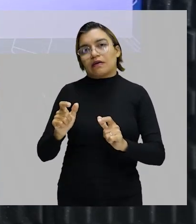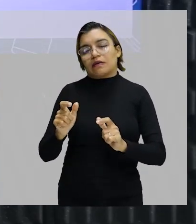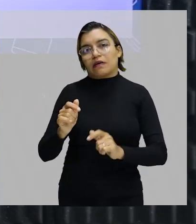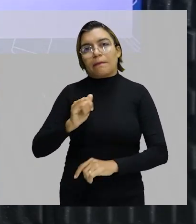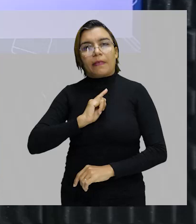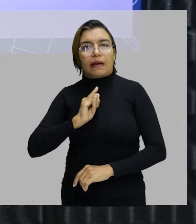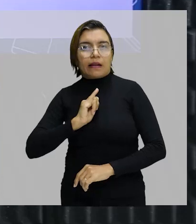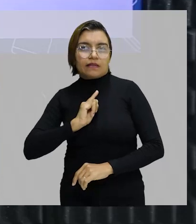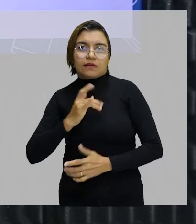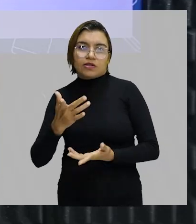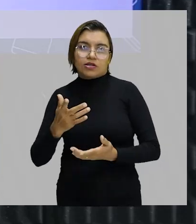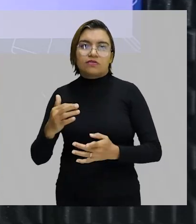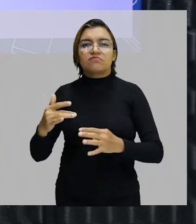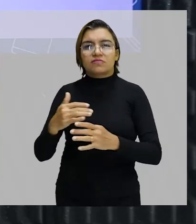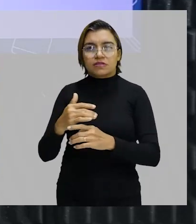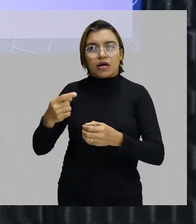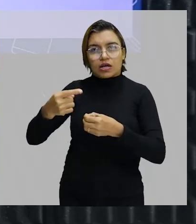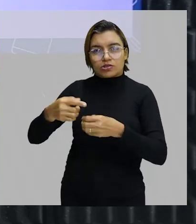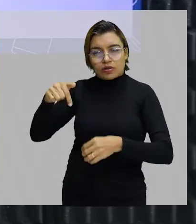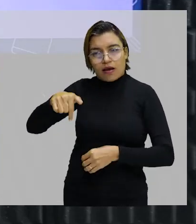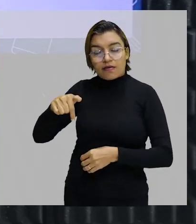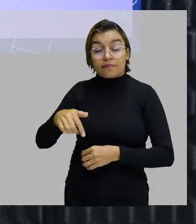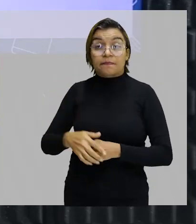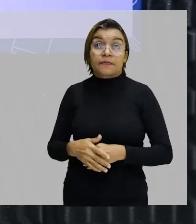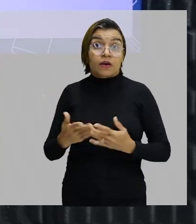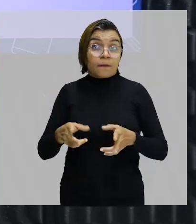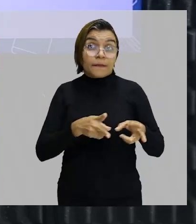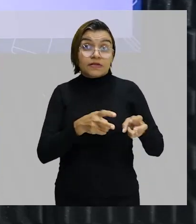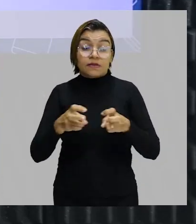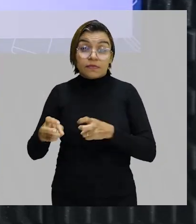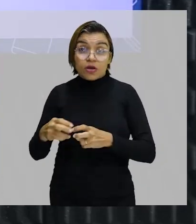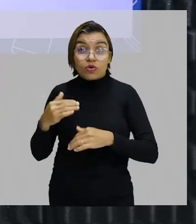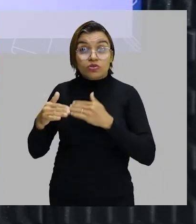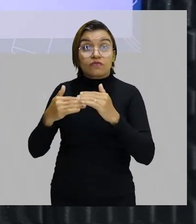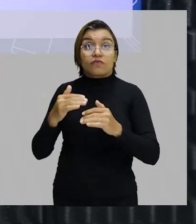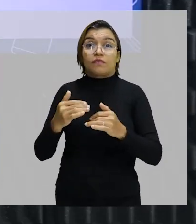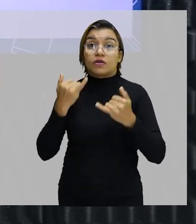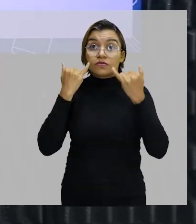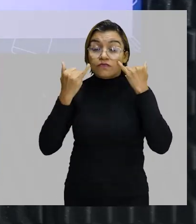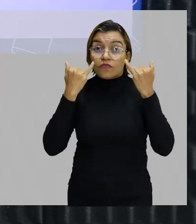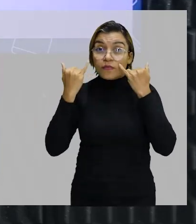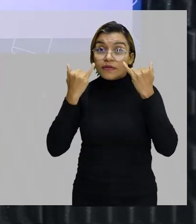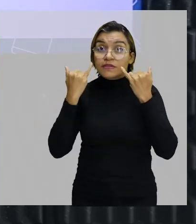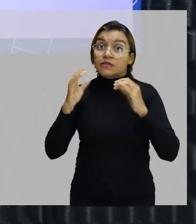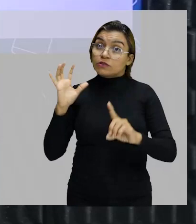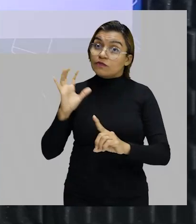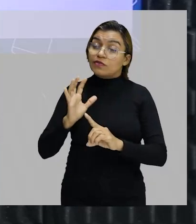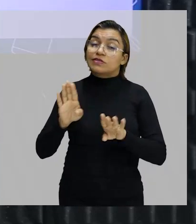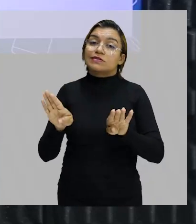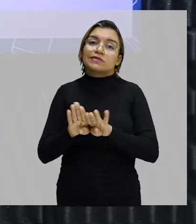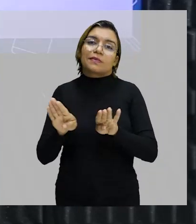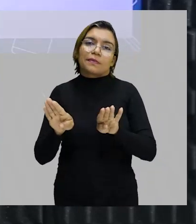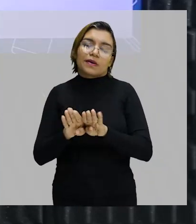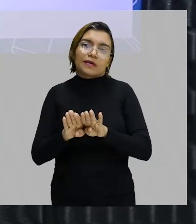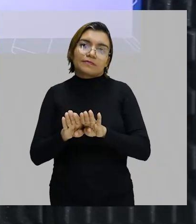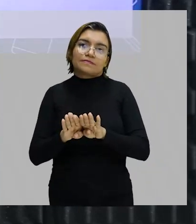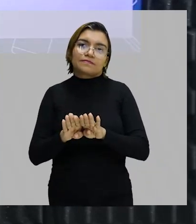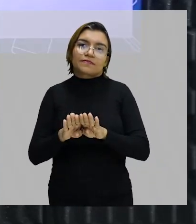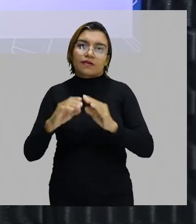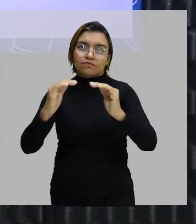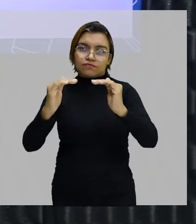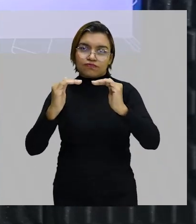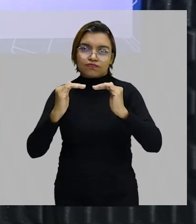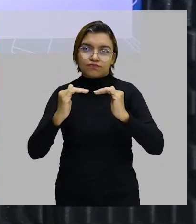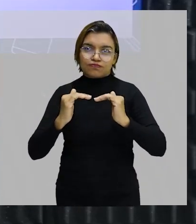por exemplo, e assim sucessivamente. Então, você percebia que o desenvolvimento e as informações e a zona de influência ocorriam numa forma